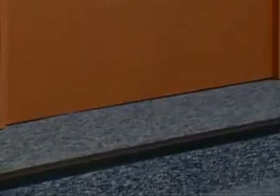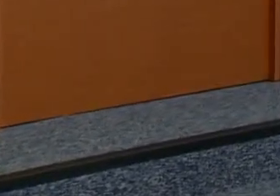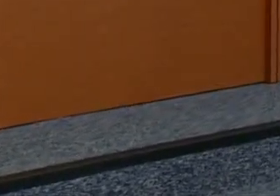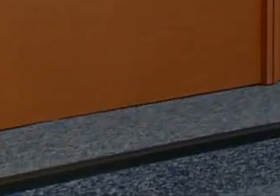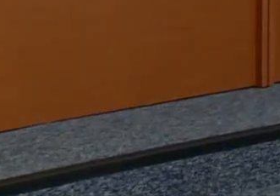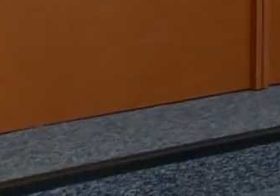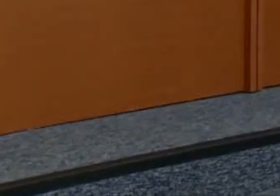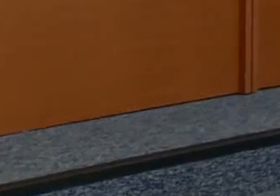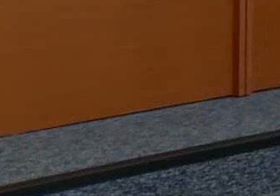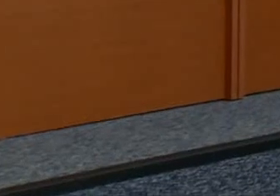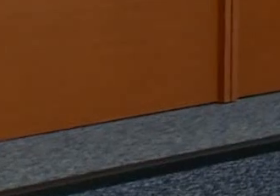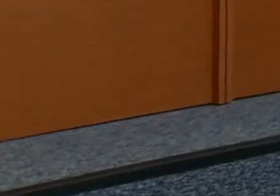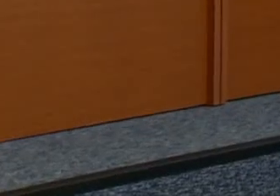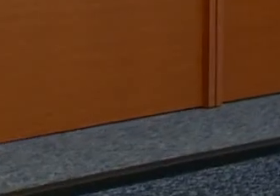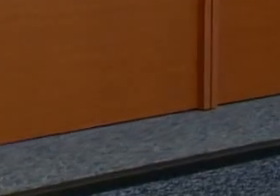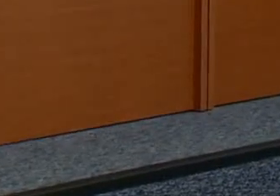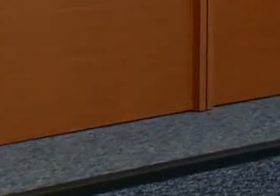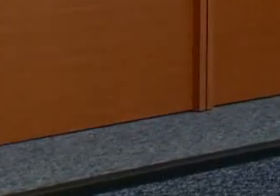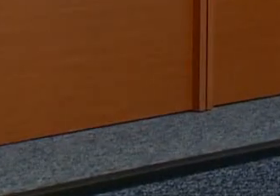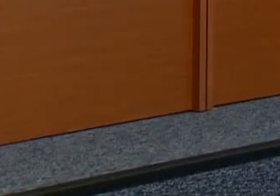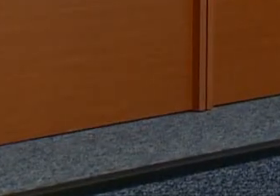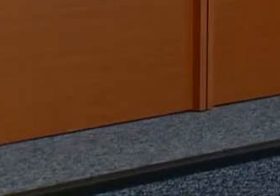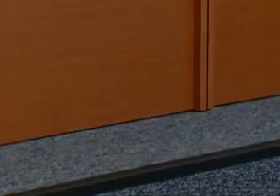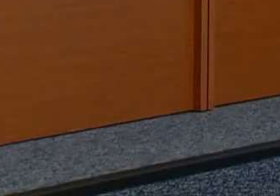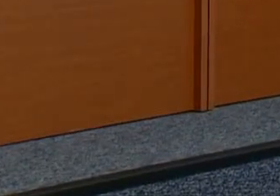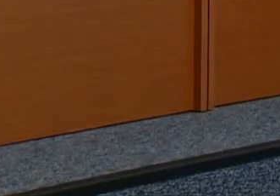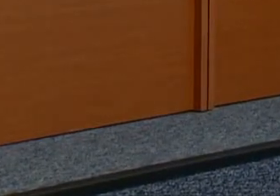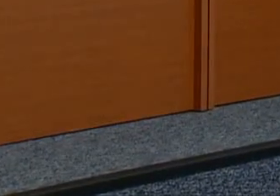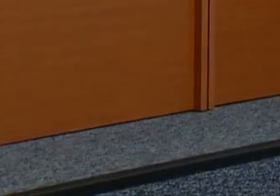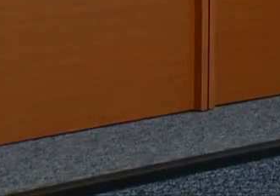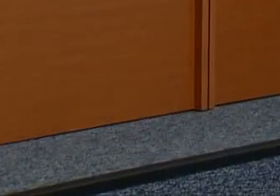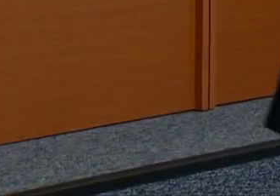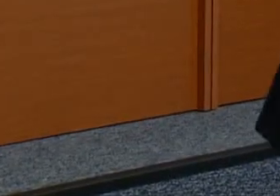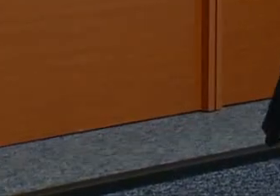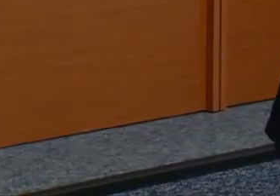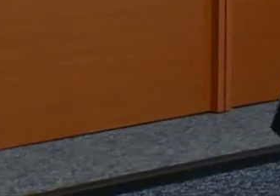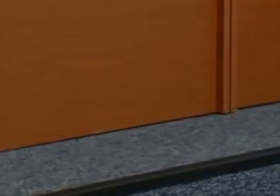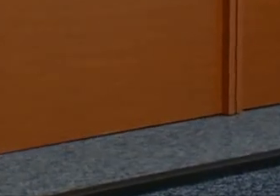excepcional, de forma...